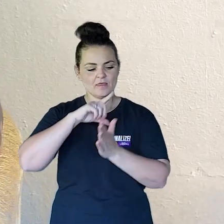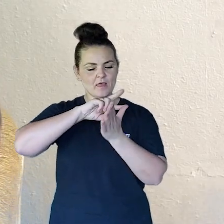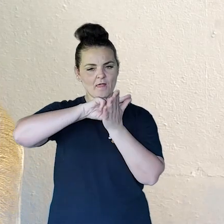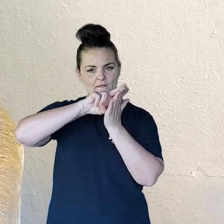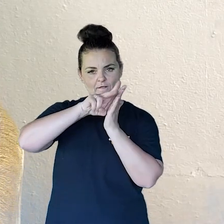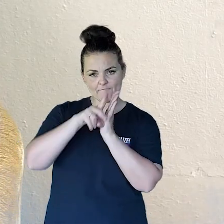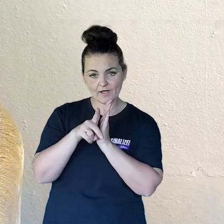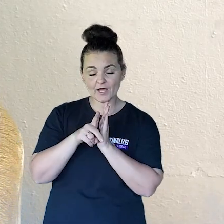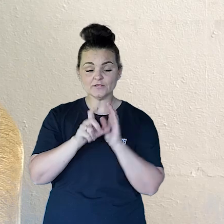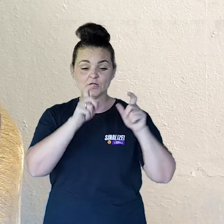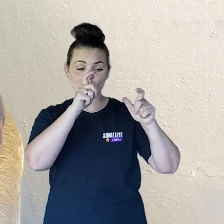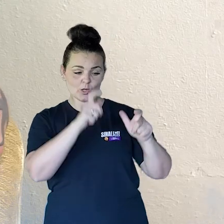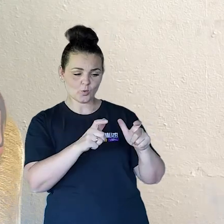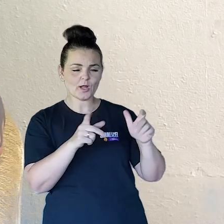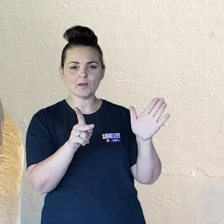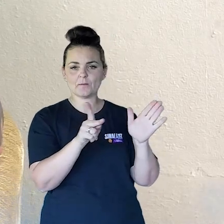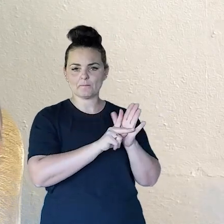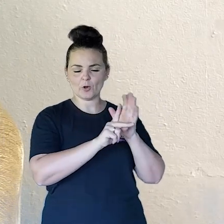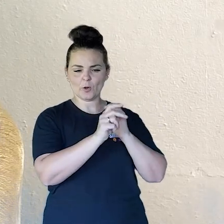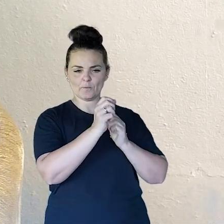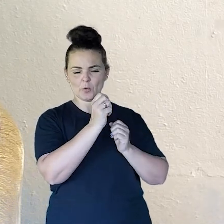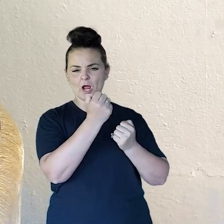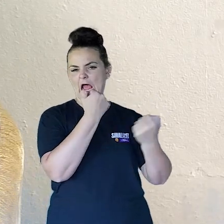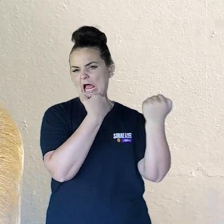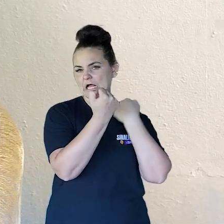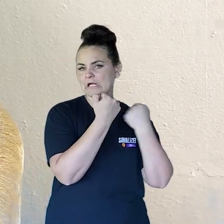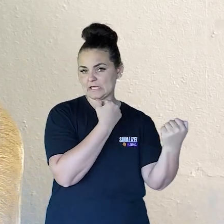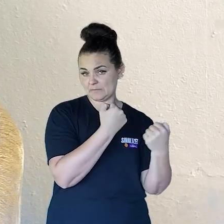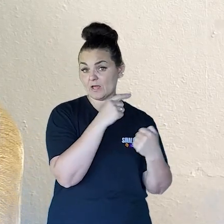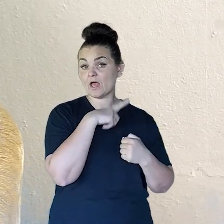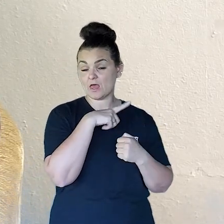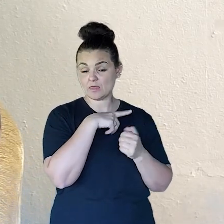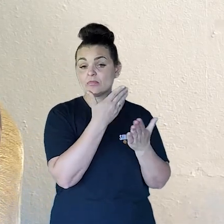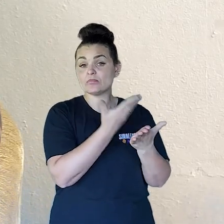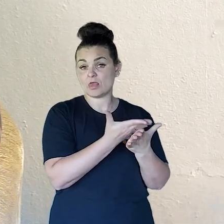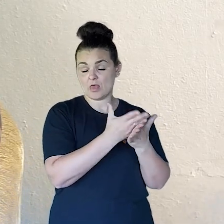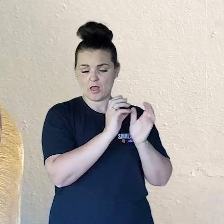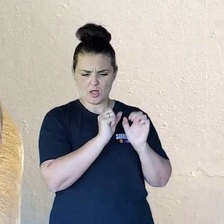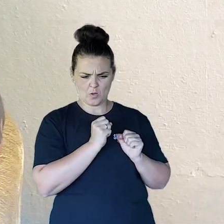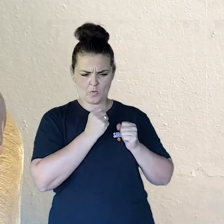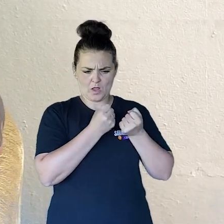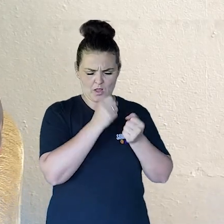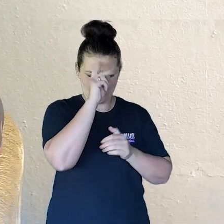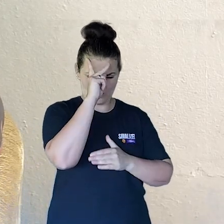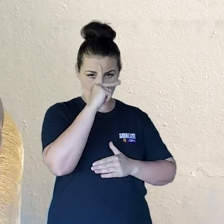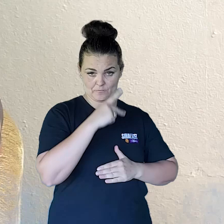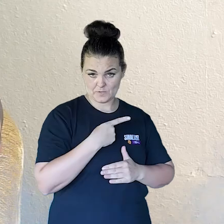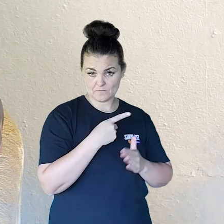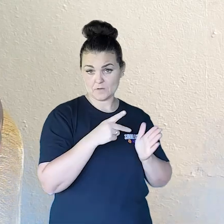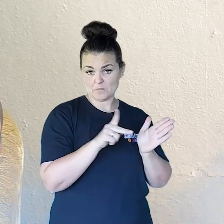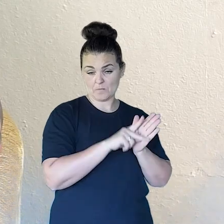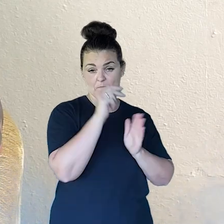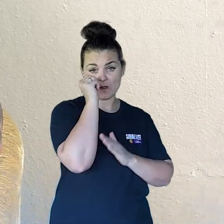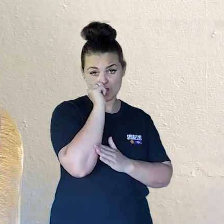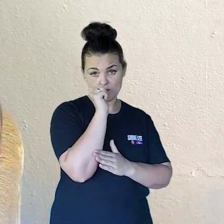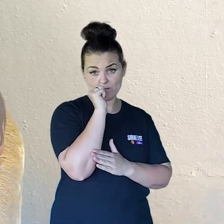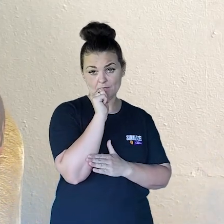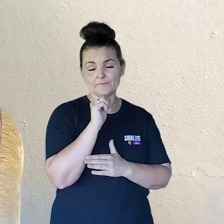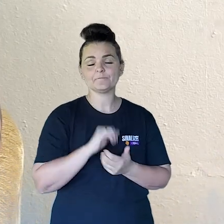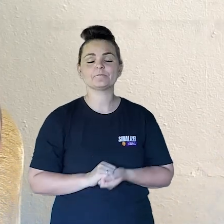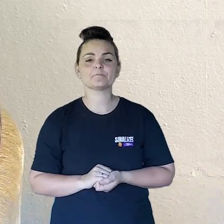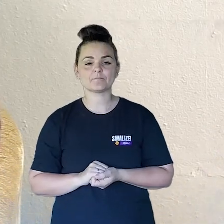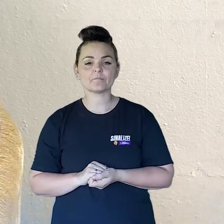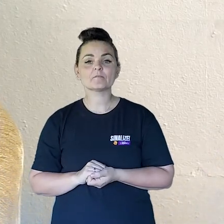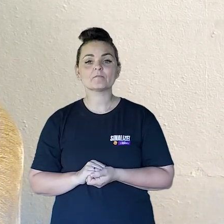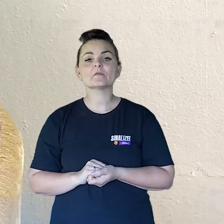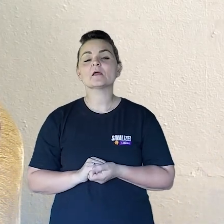diversas academias com aulas específicas para as mulheres de defesa pessoal. Muitas mulheres que você jamais